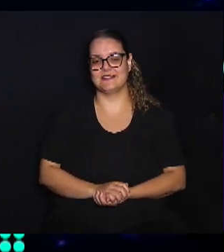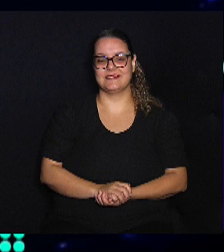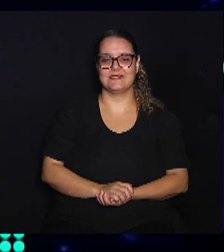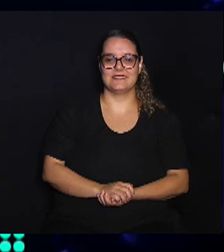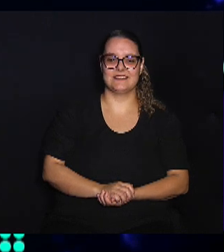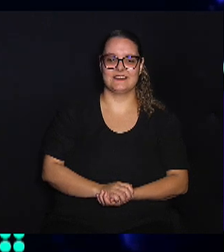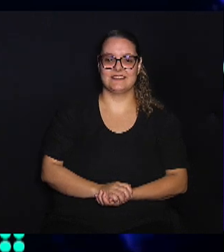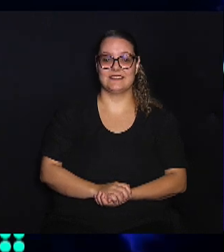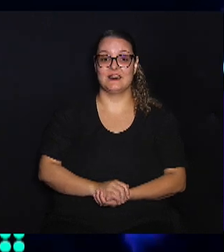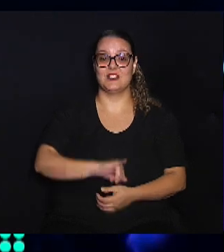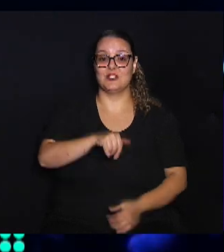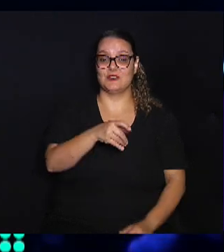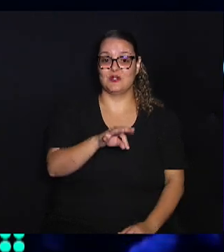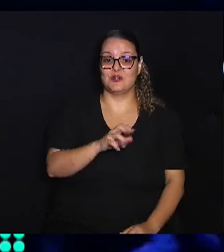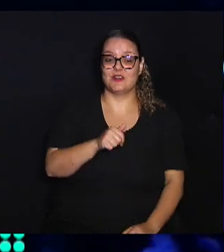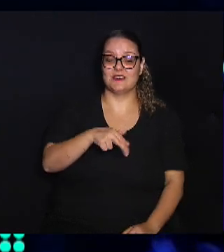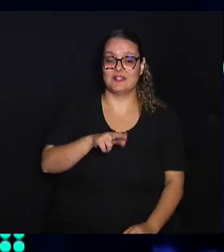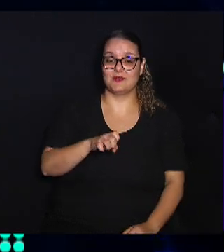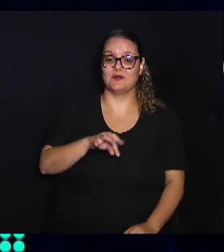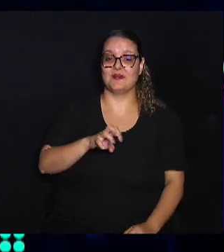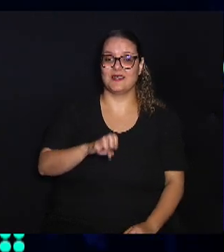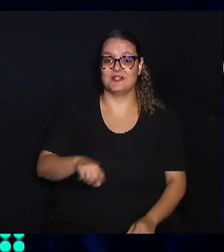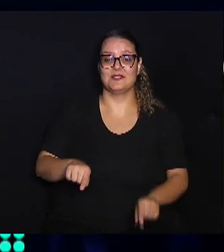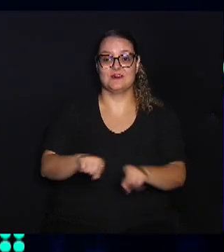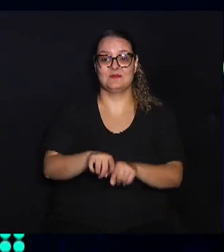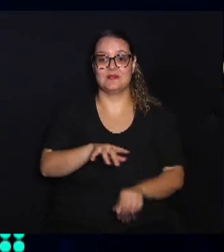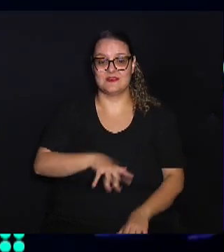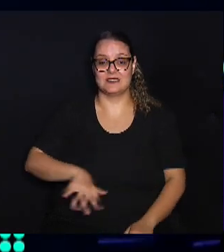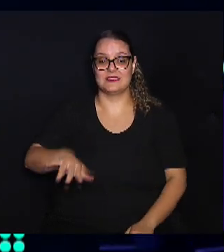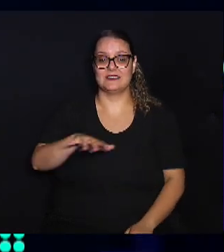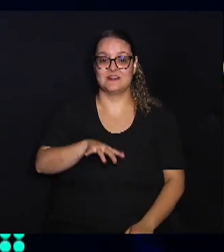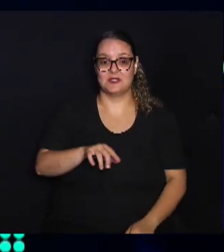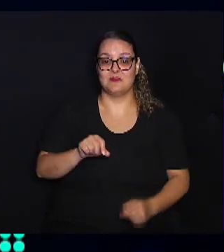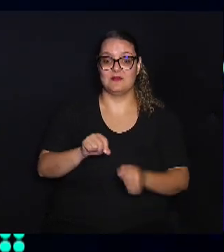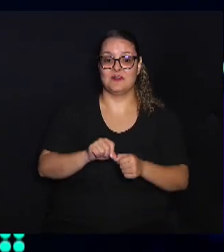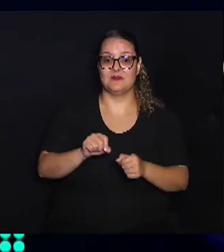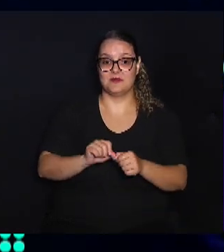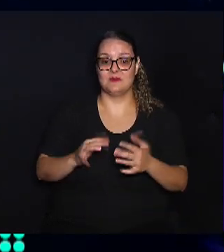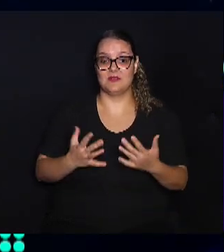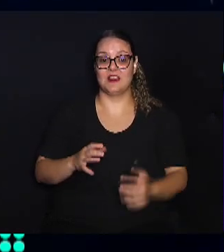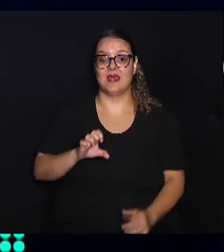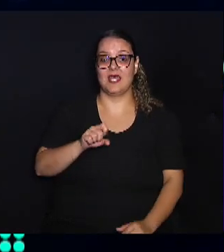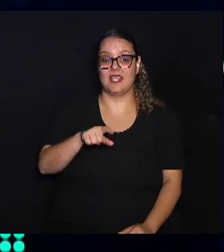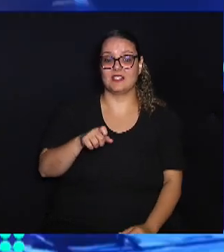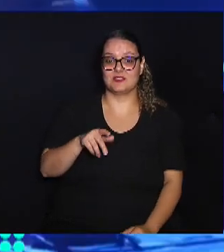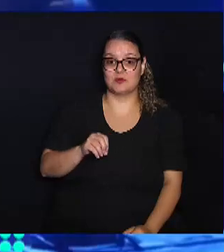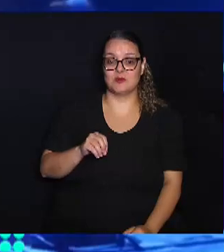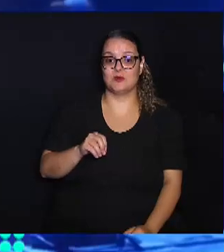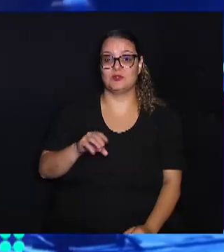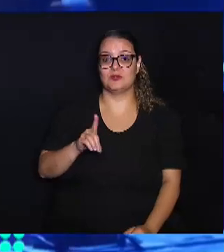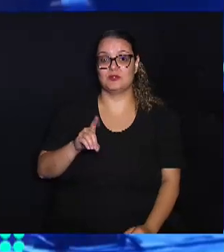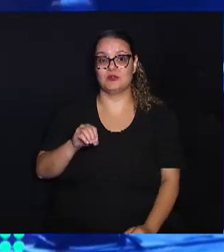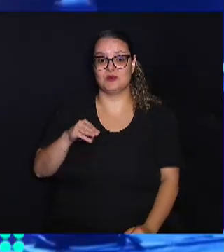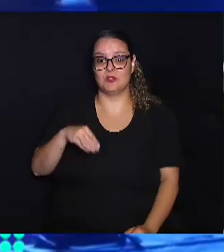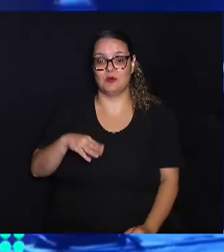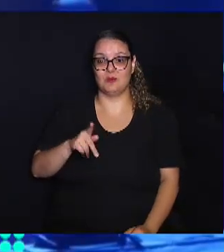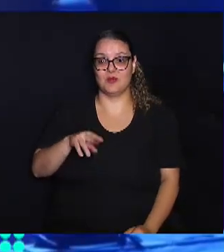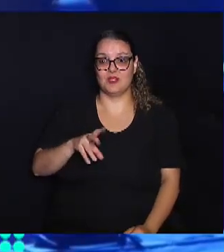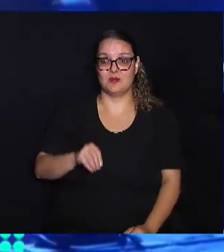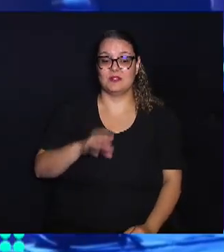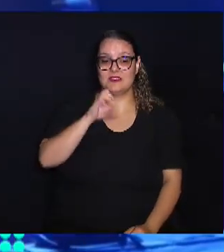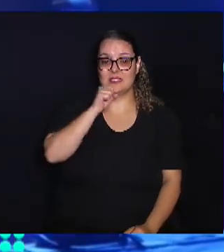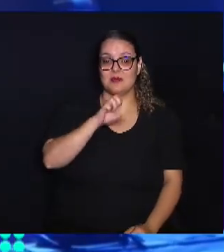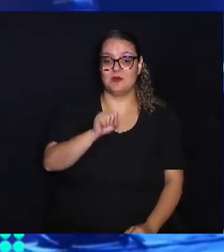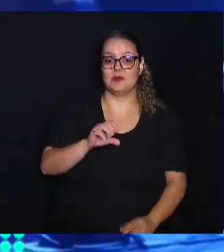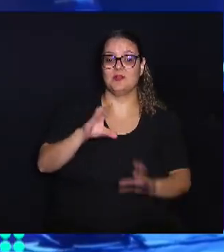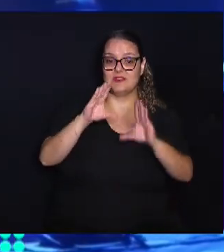E o Jota Quest também está pela região. A banda fará show no Expo Dom Pedro, sábado, às 8 da noite. Os